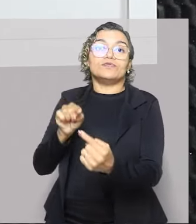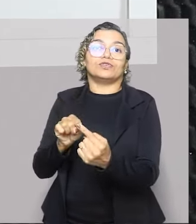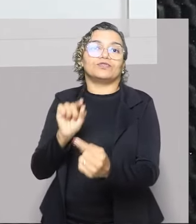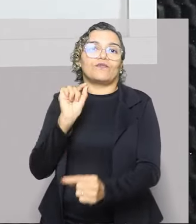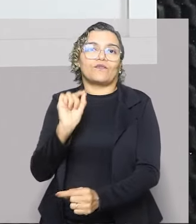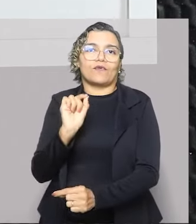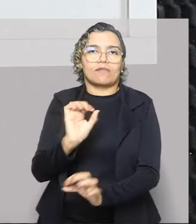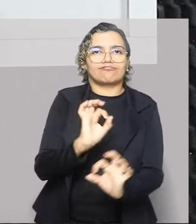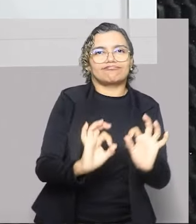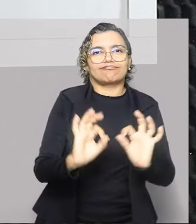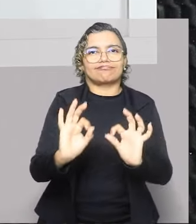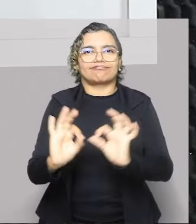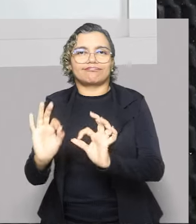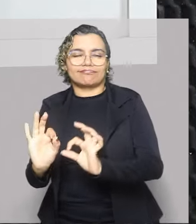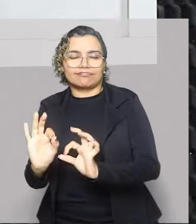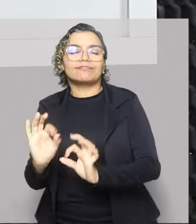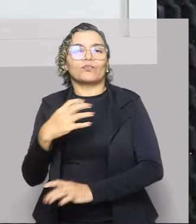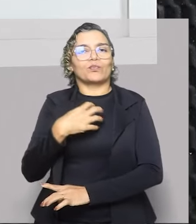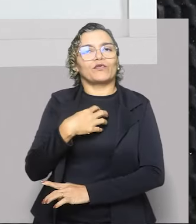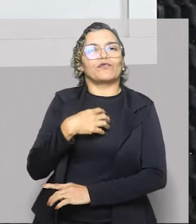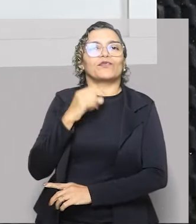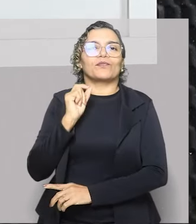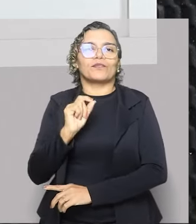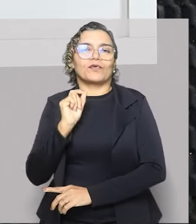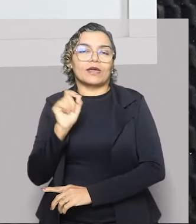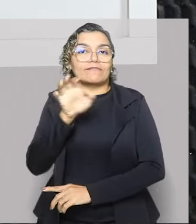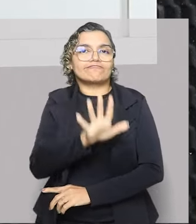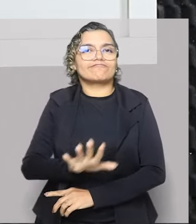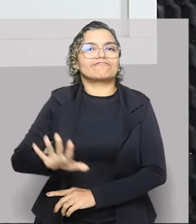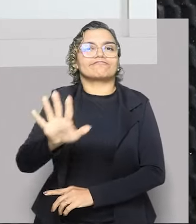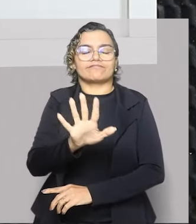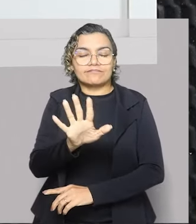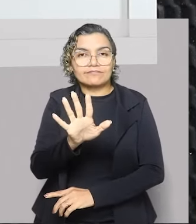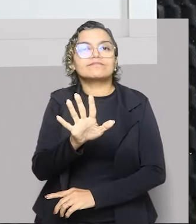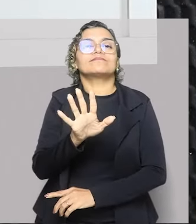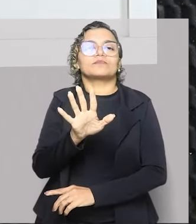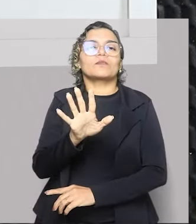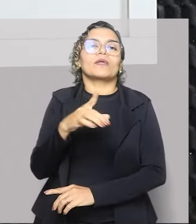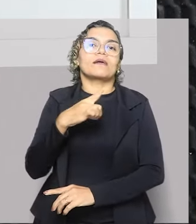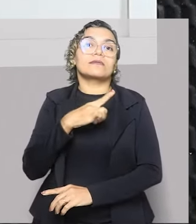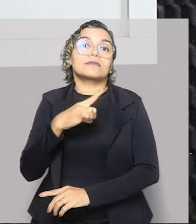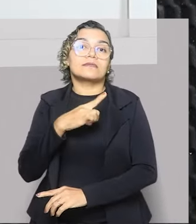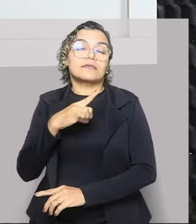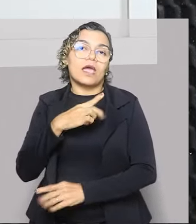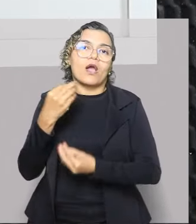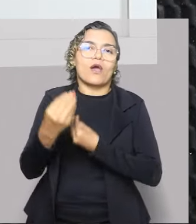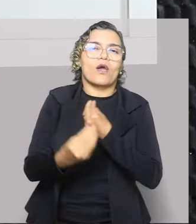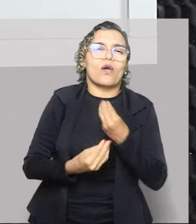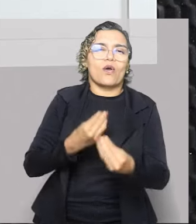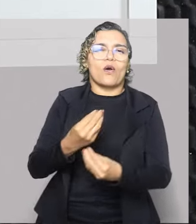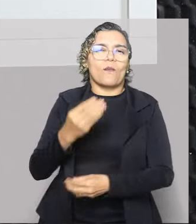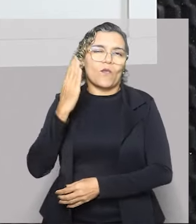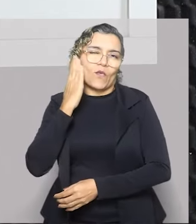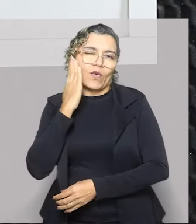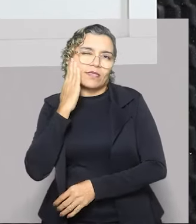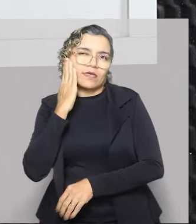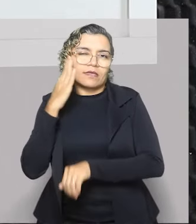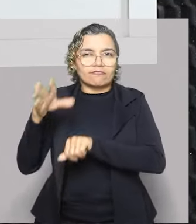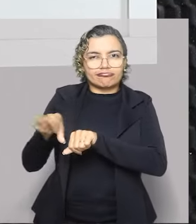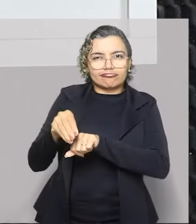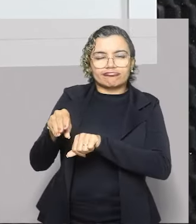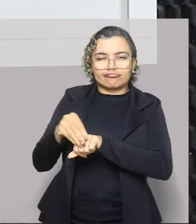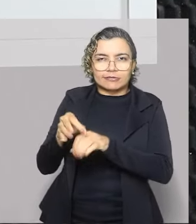organizar né aí de uma forma eh geral que a gente tem ali né a universalização dos conhecimentos